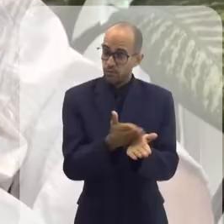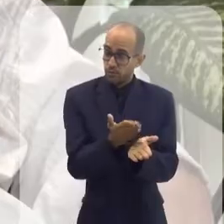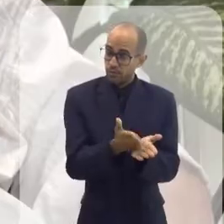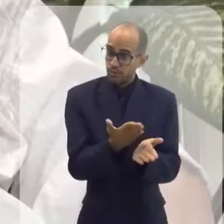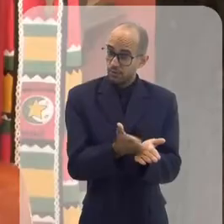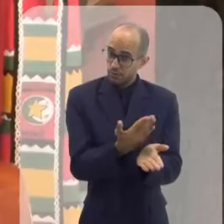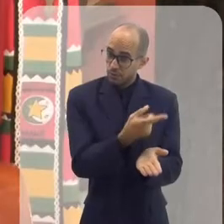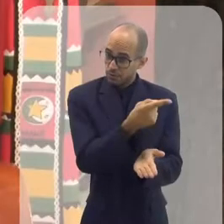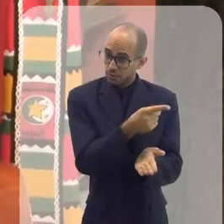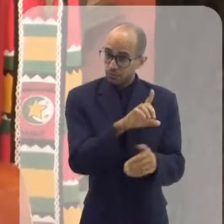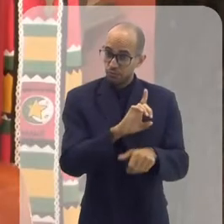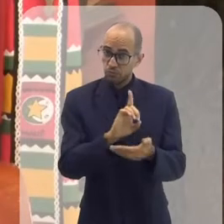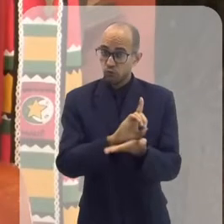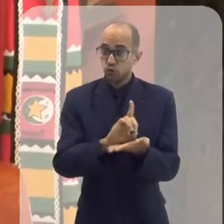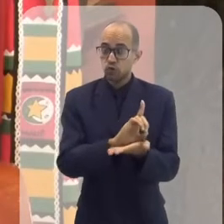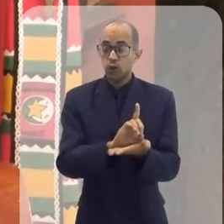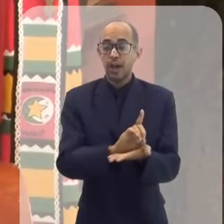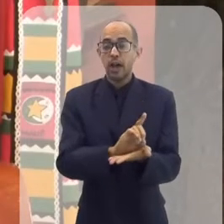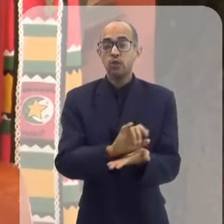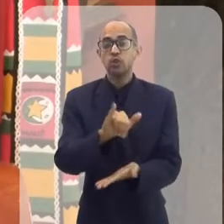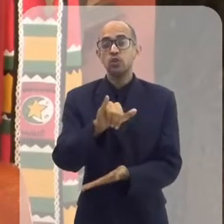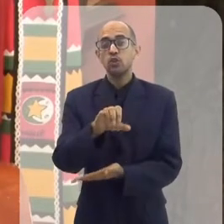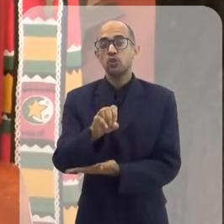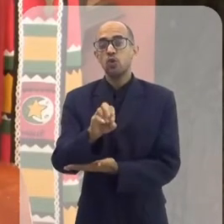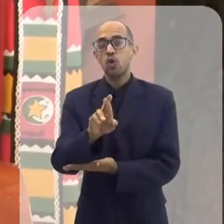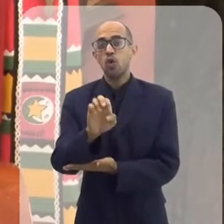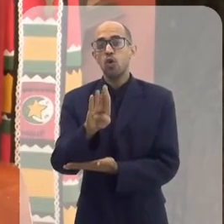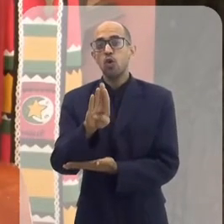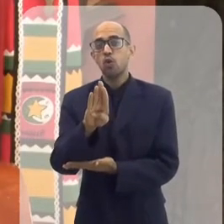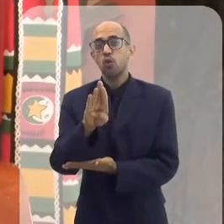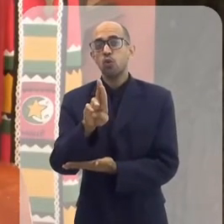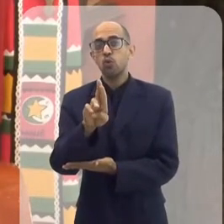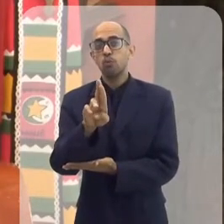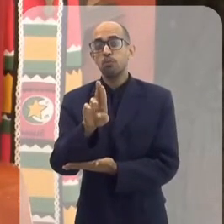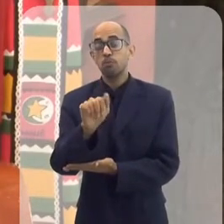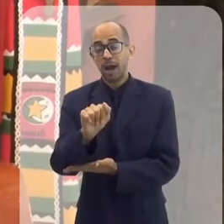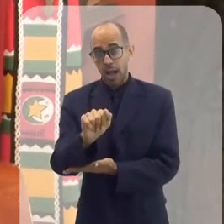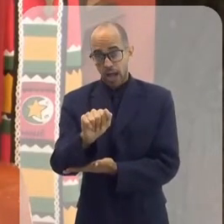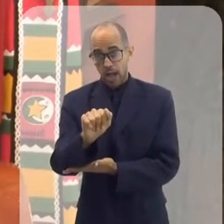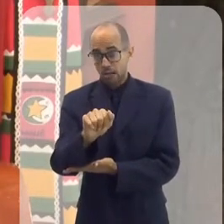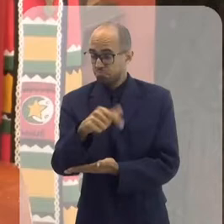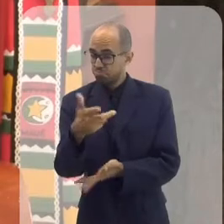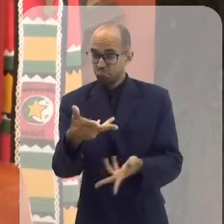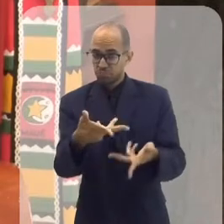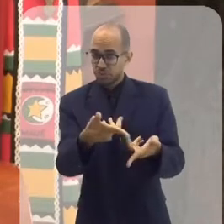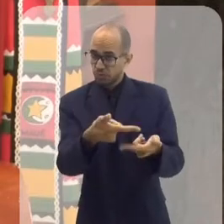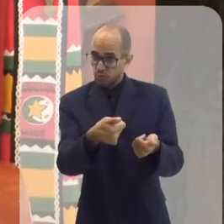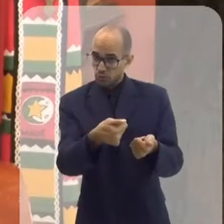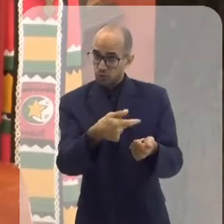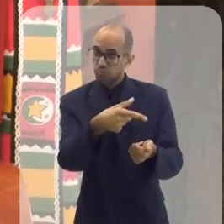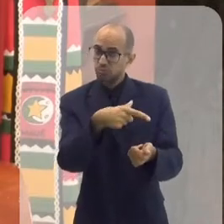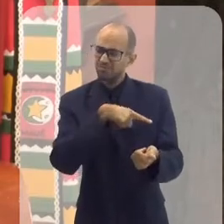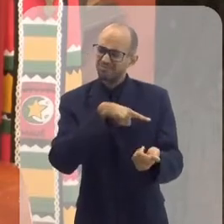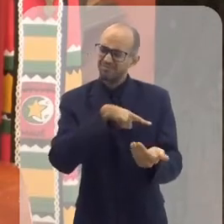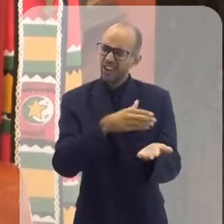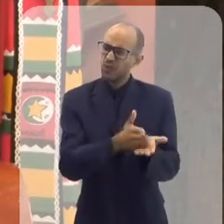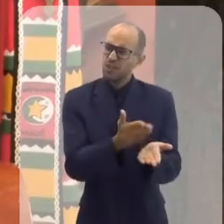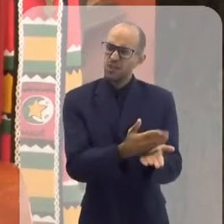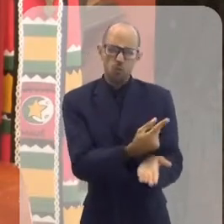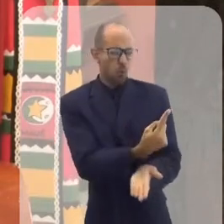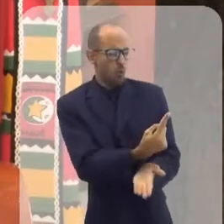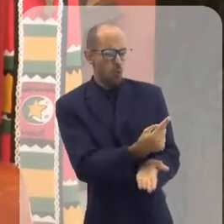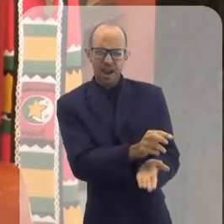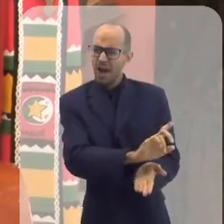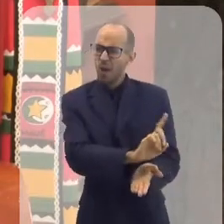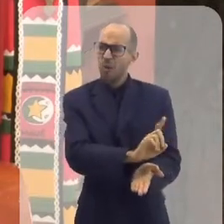livro o dicionário em yorubá um magnífico ele tem um livro ele tem